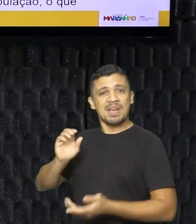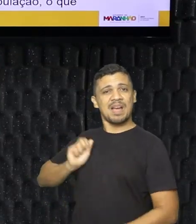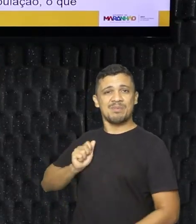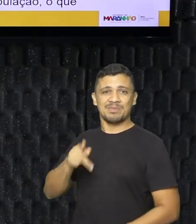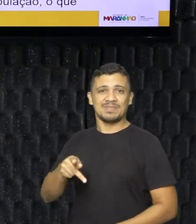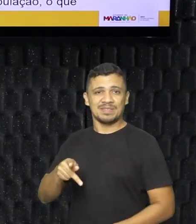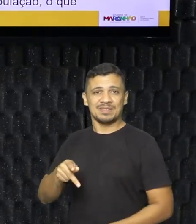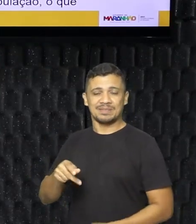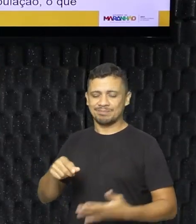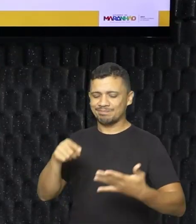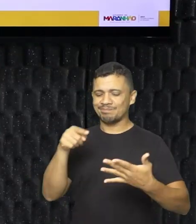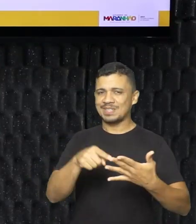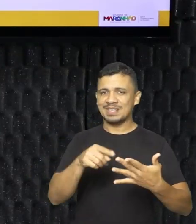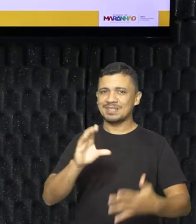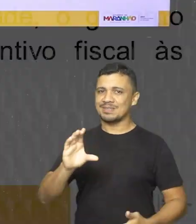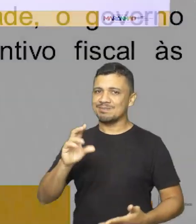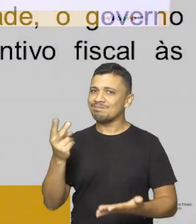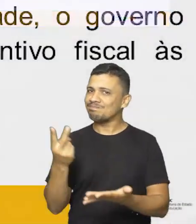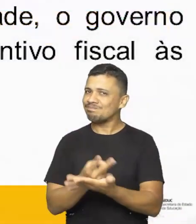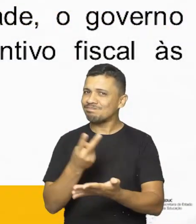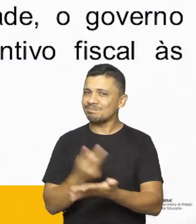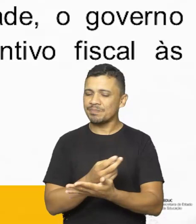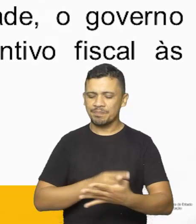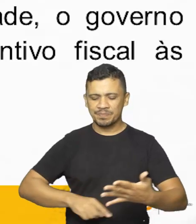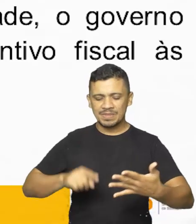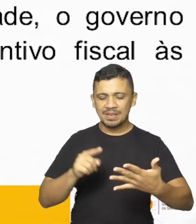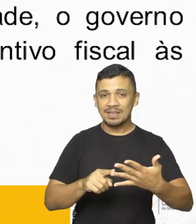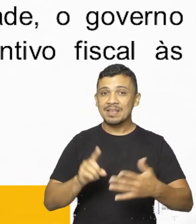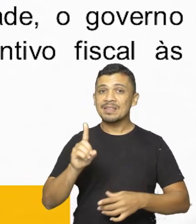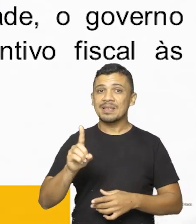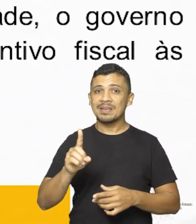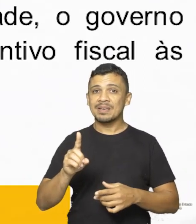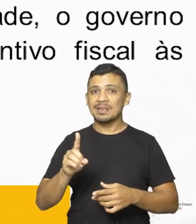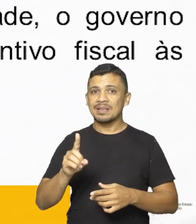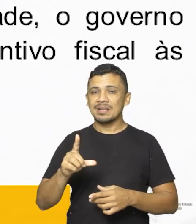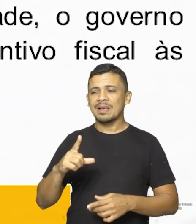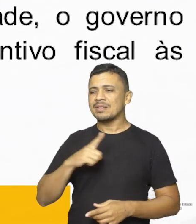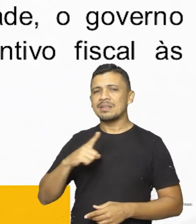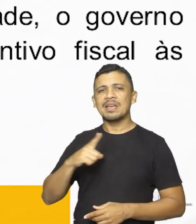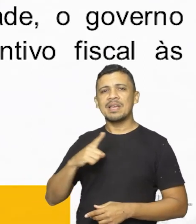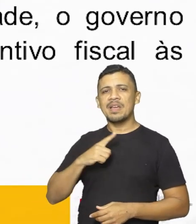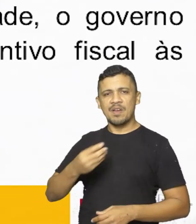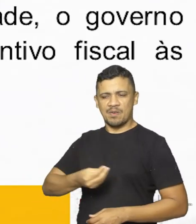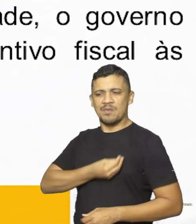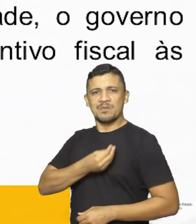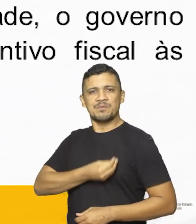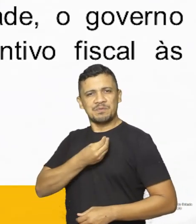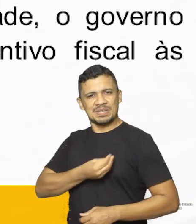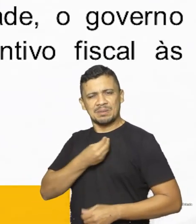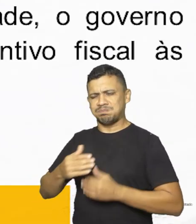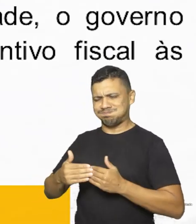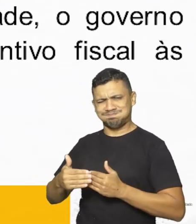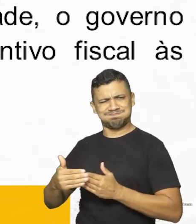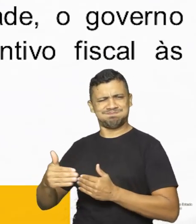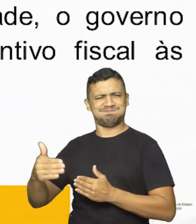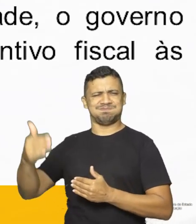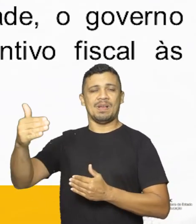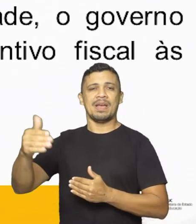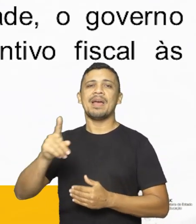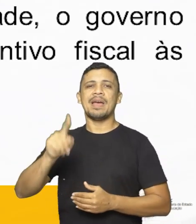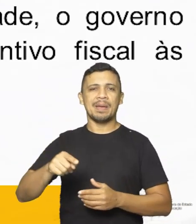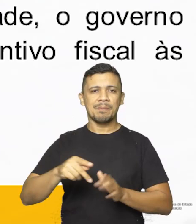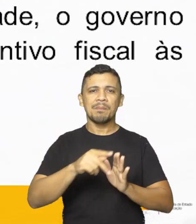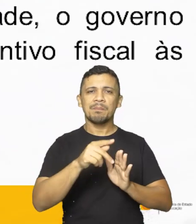ser a letra C. D. O aumento da expectativa de vida é consequência direta de políticas